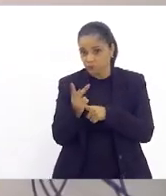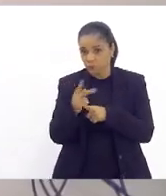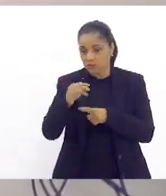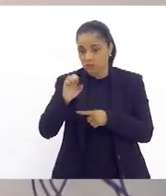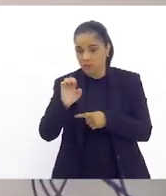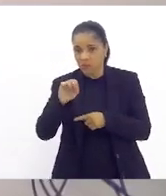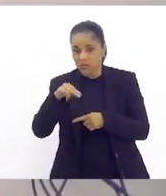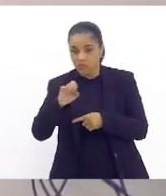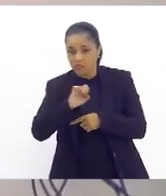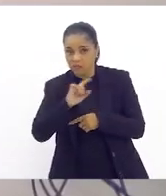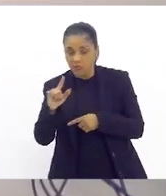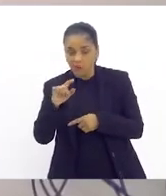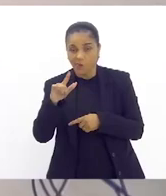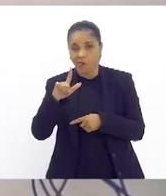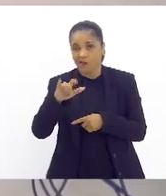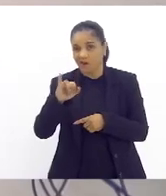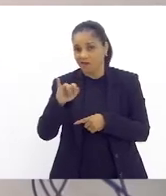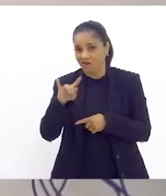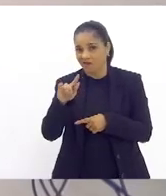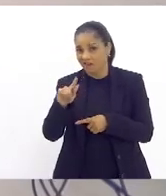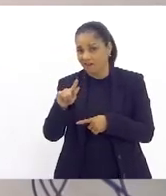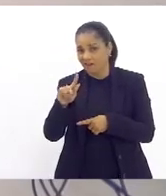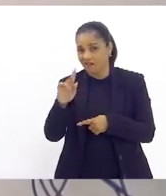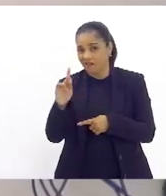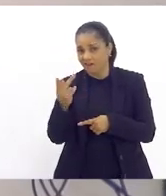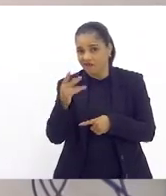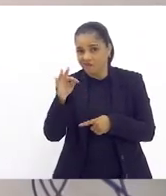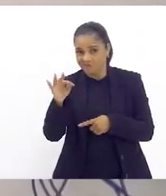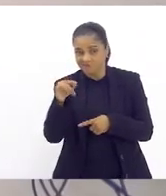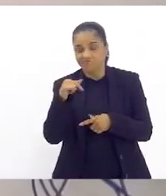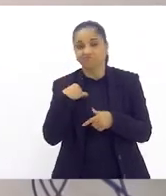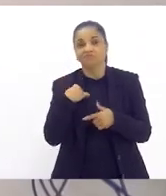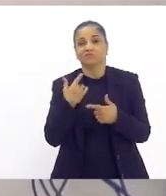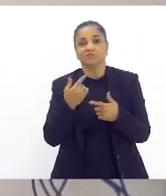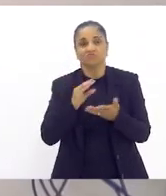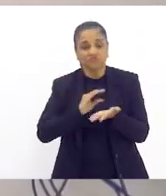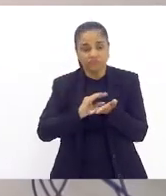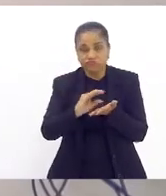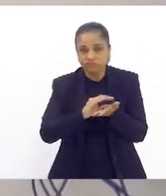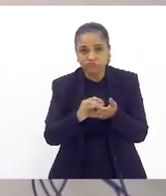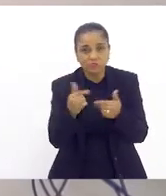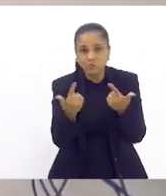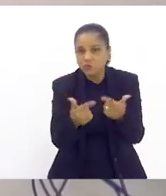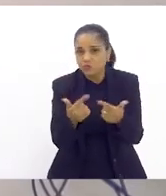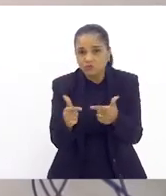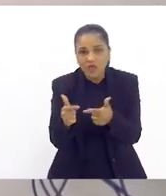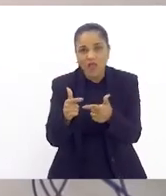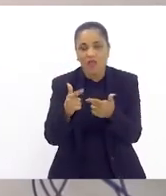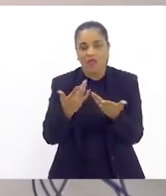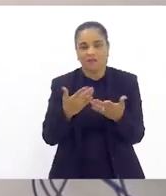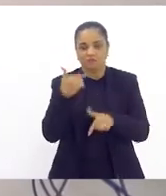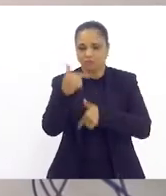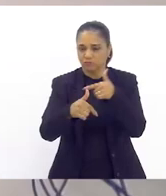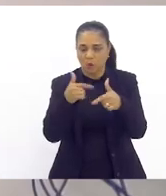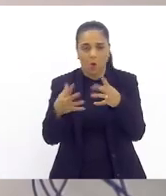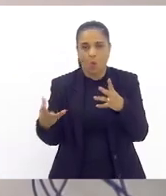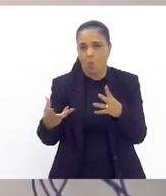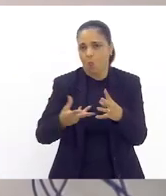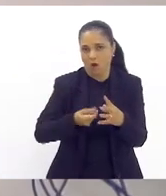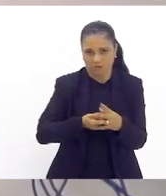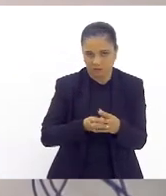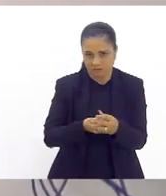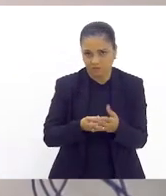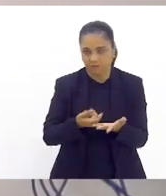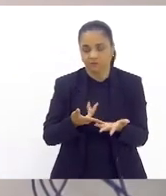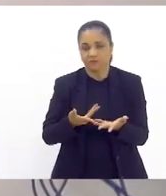desinvestimento sistemático agora é com esse se a